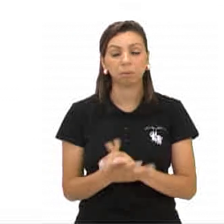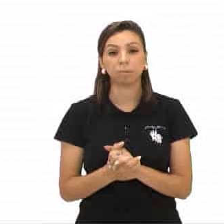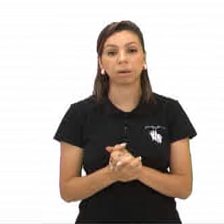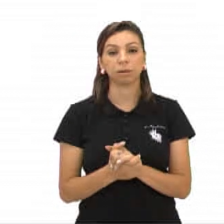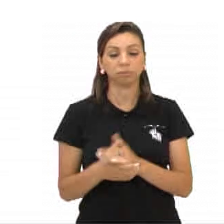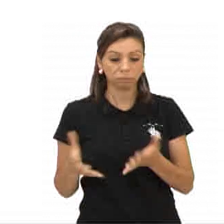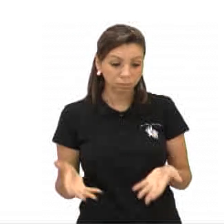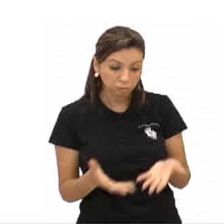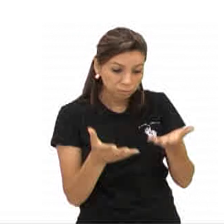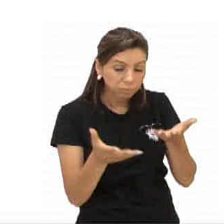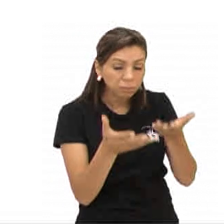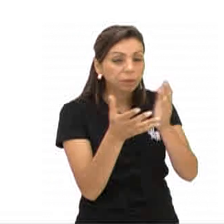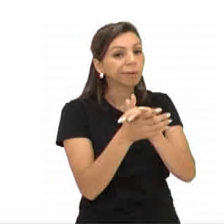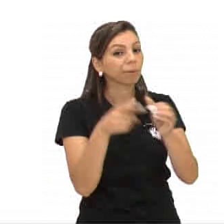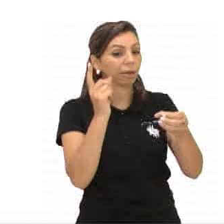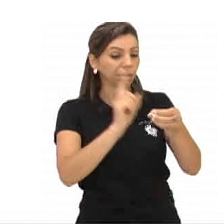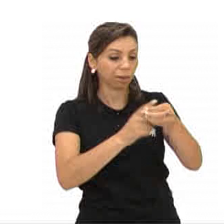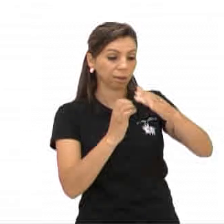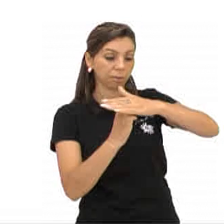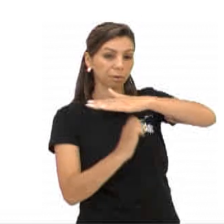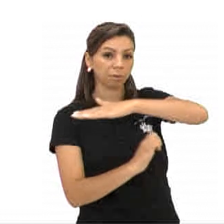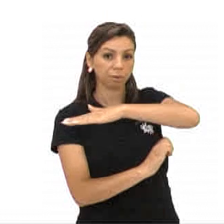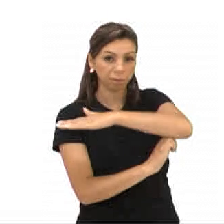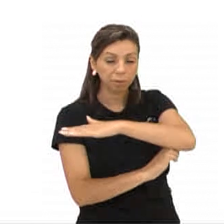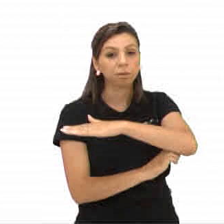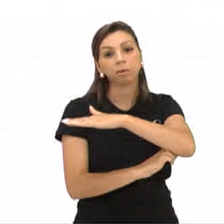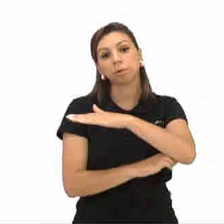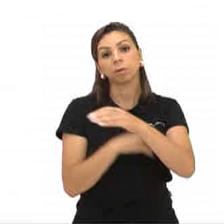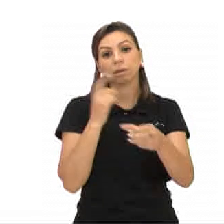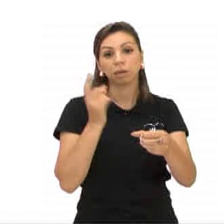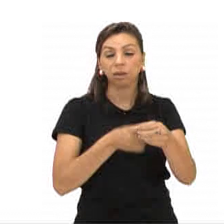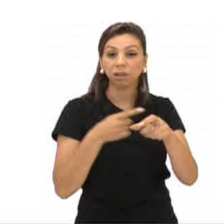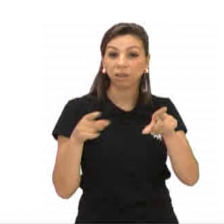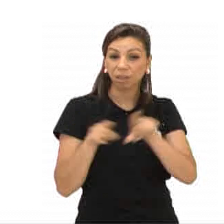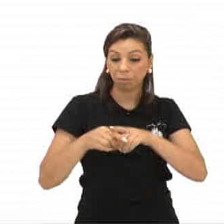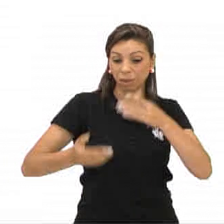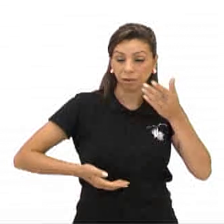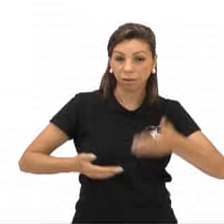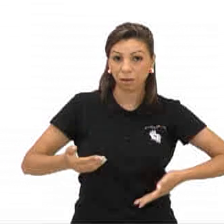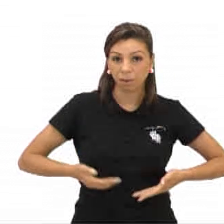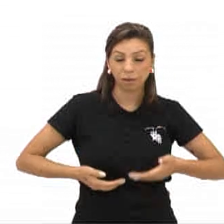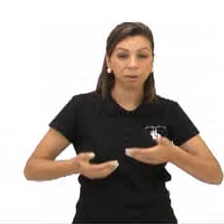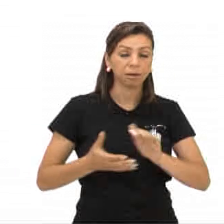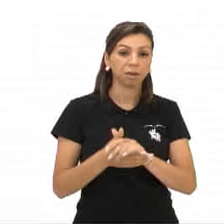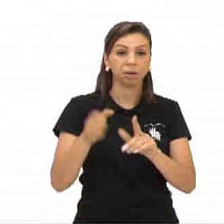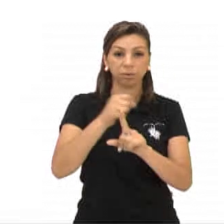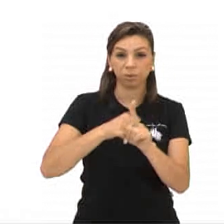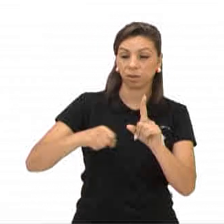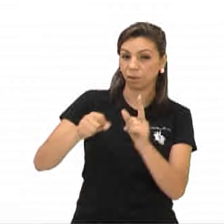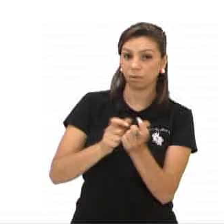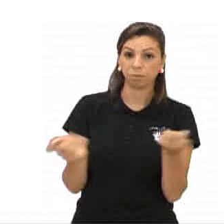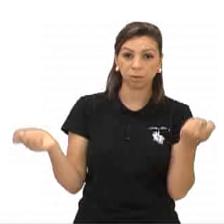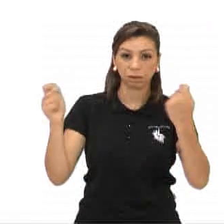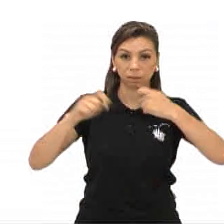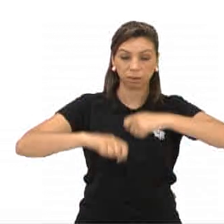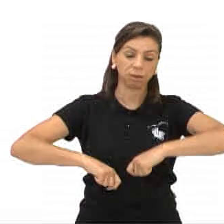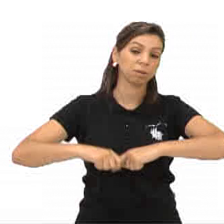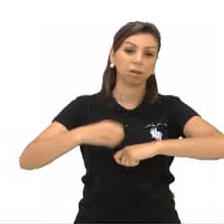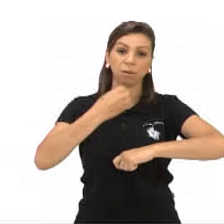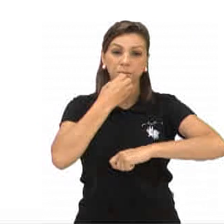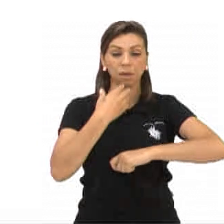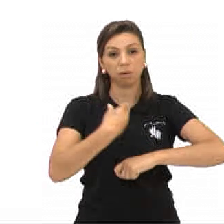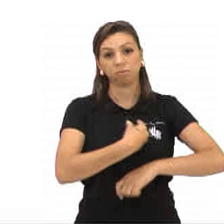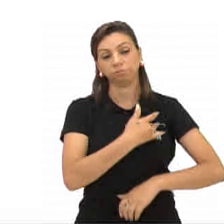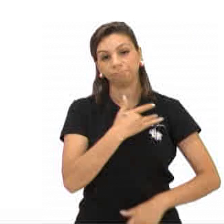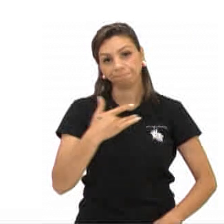das grandes, com a infraestrutura urbana e serviços sociais necessários ao bem-estar da